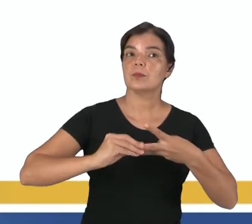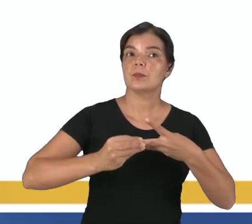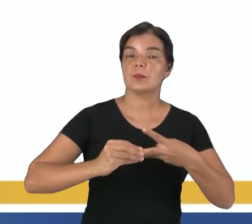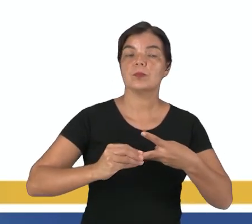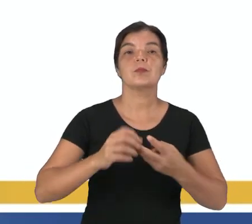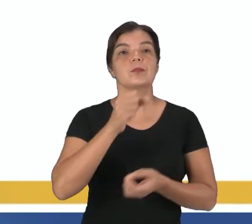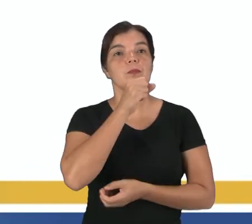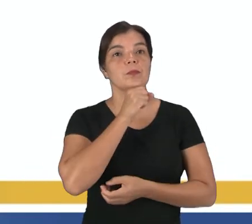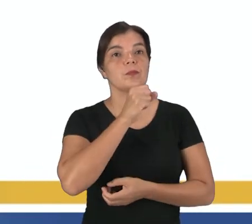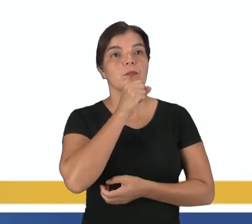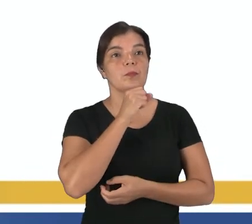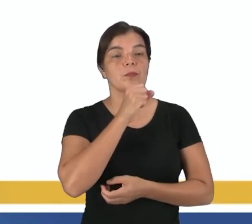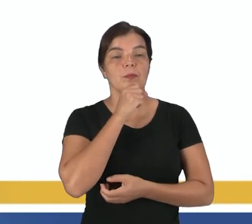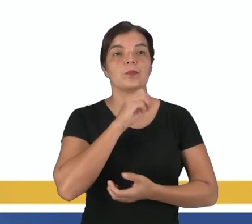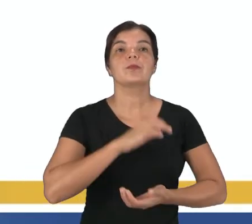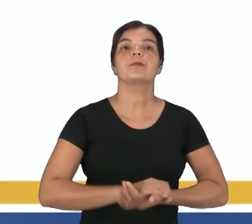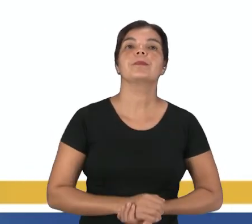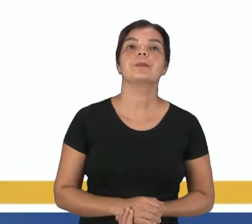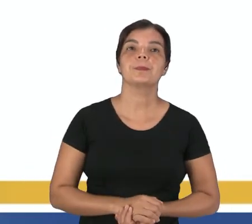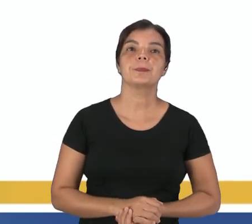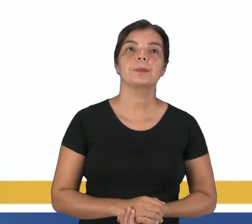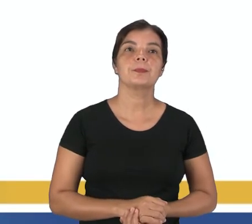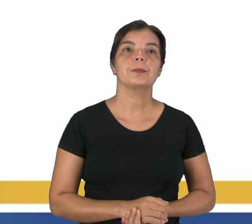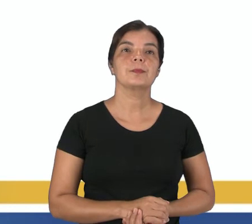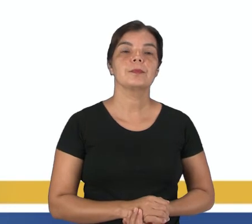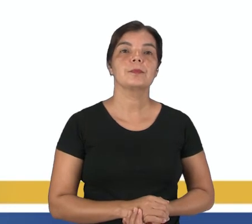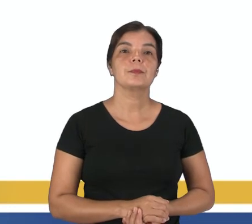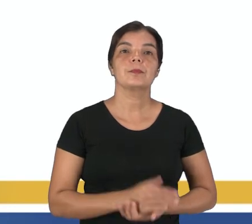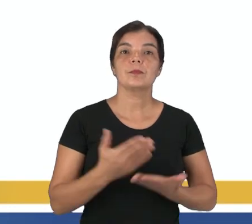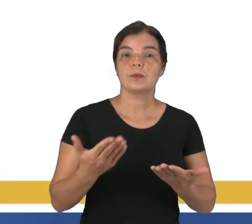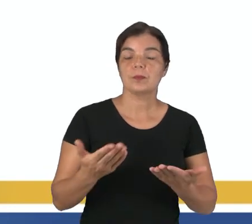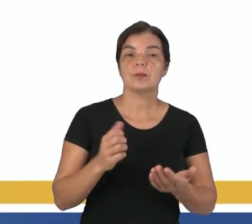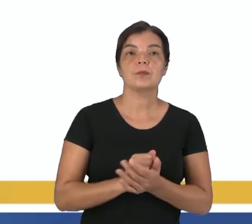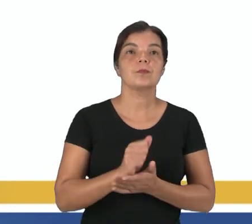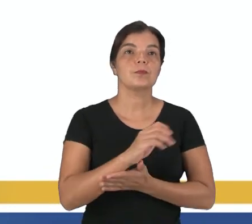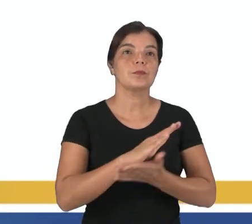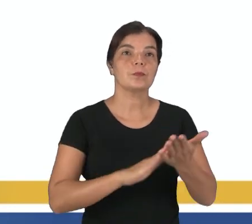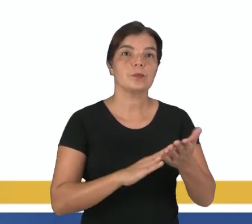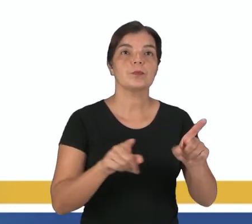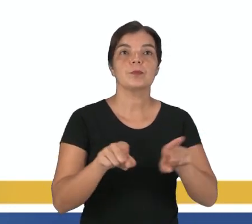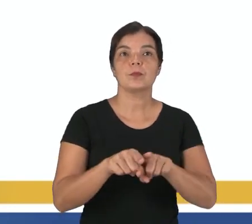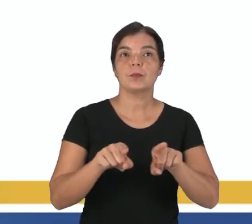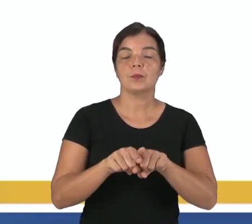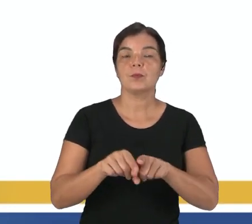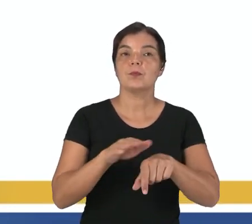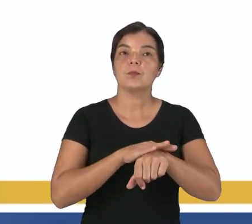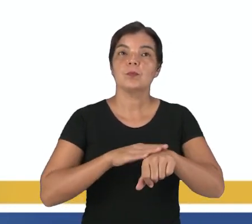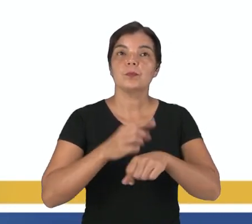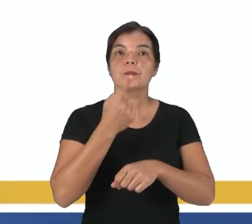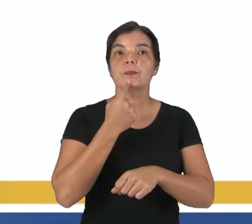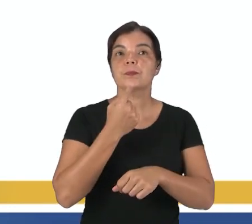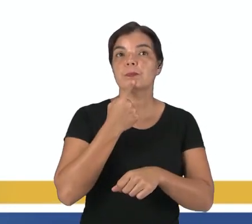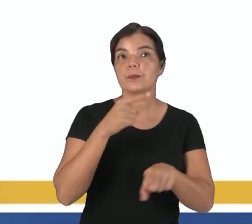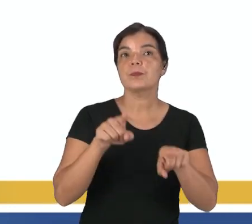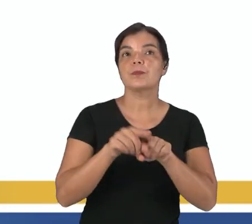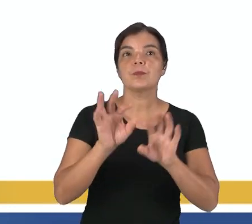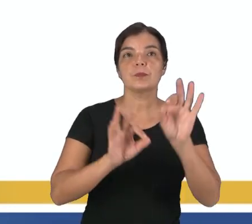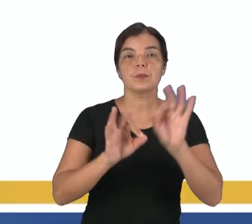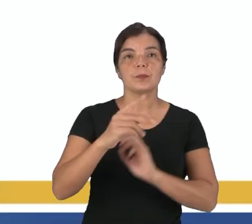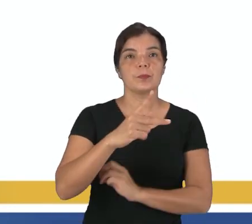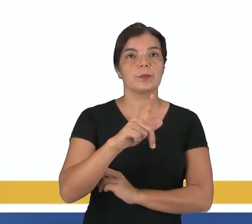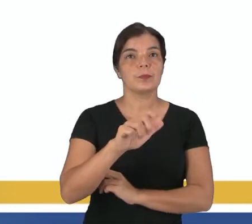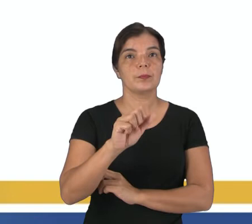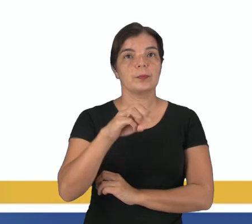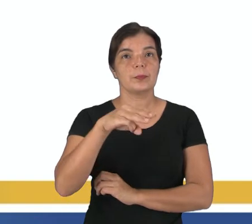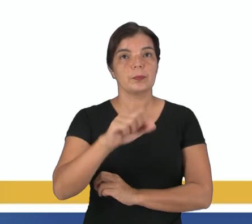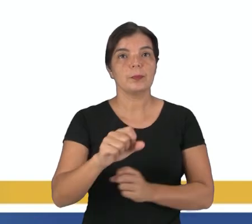células danificadas e desses restos celulares. Bom, no nosso exercitando nós temos o tecido sanguíneo, ele é formado